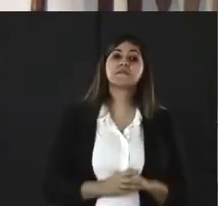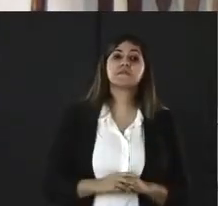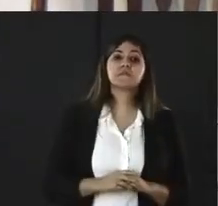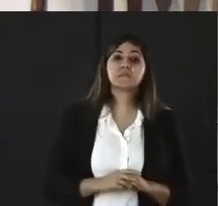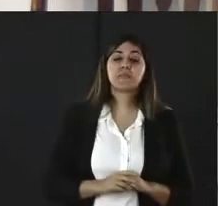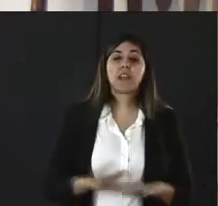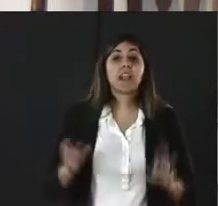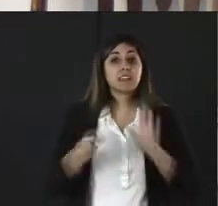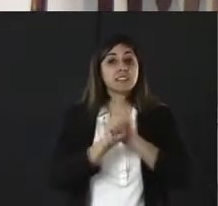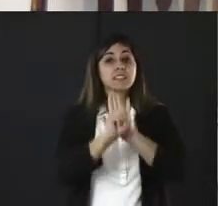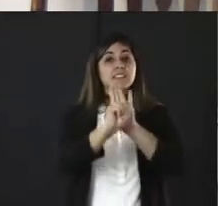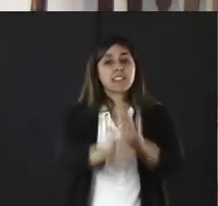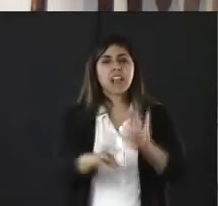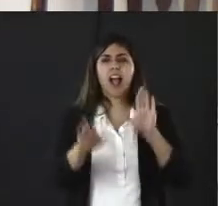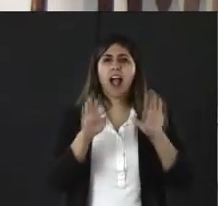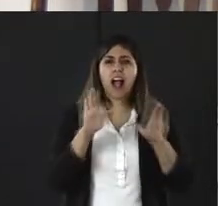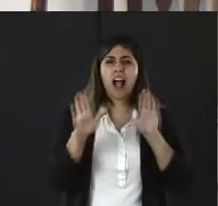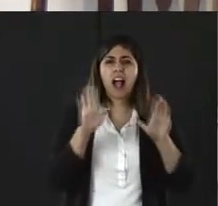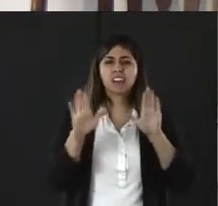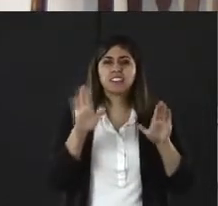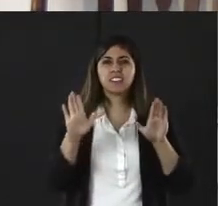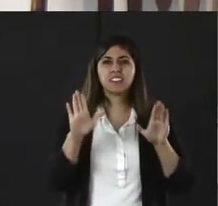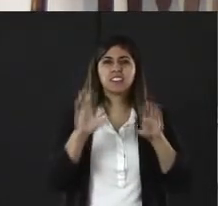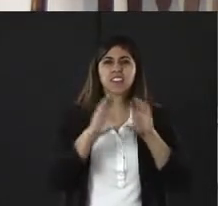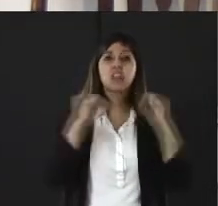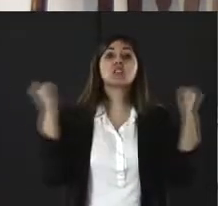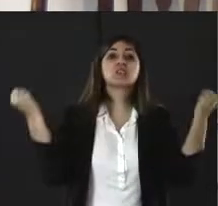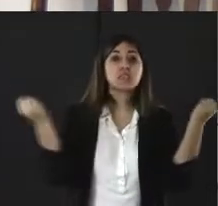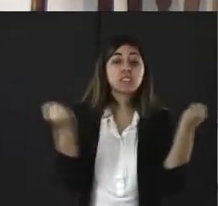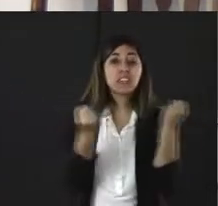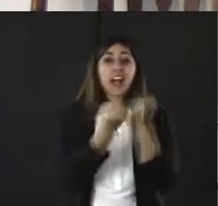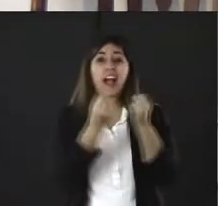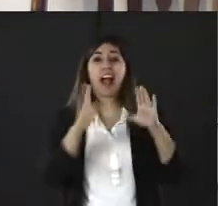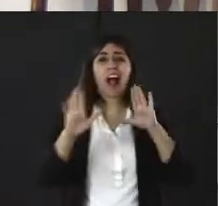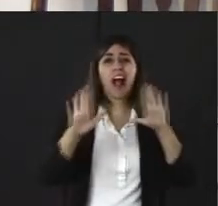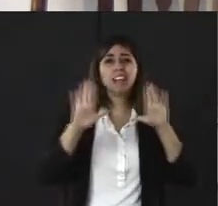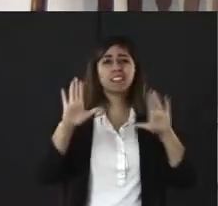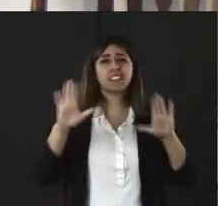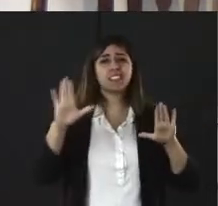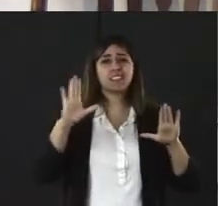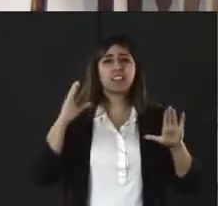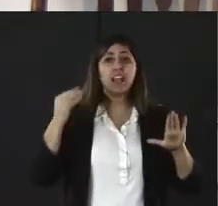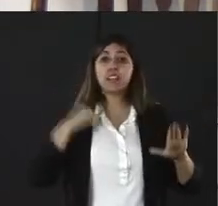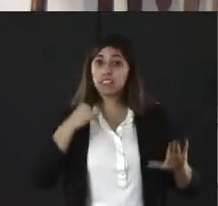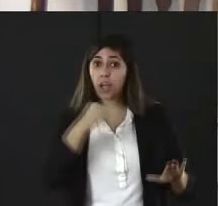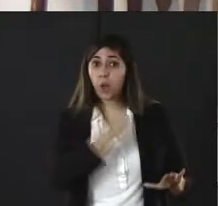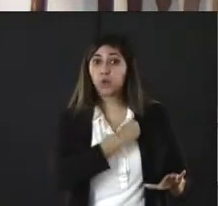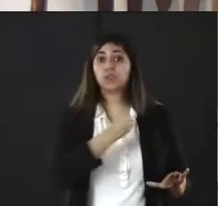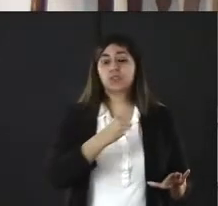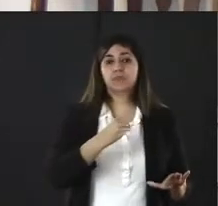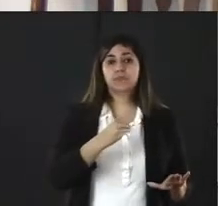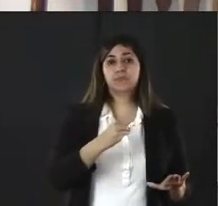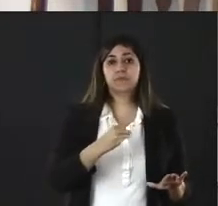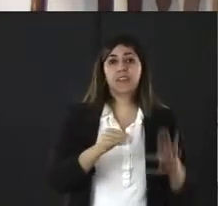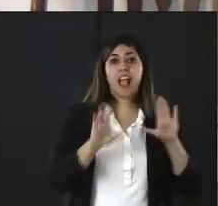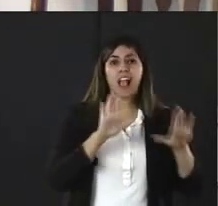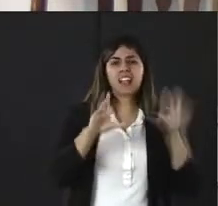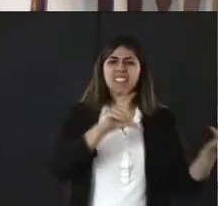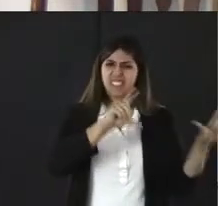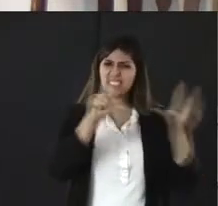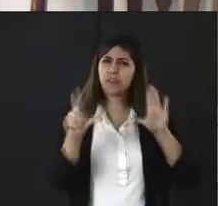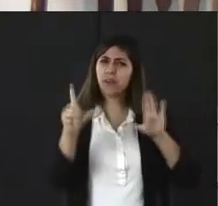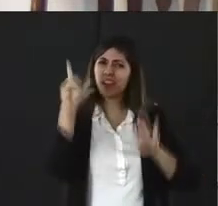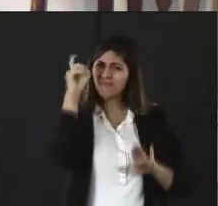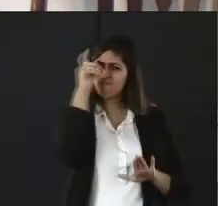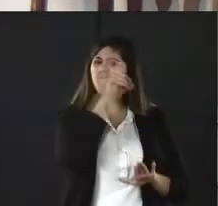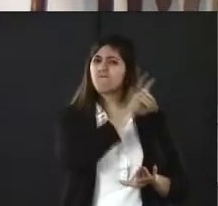se mais às vezes na sociedade na saúde veja só nós estamos vivendo uma semana muito